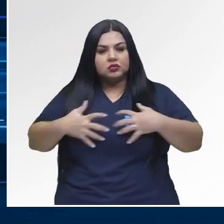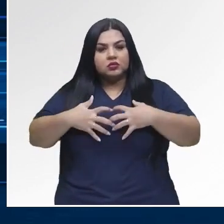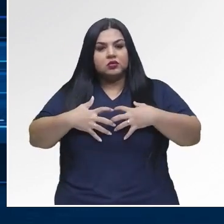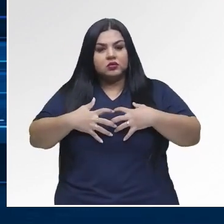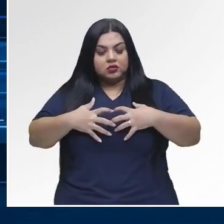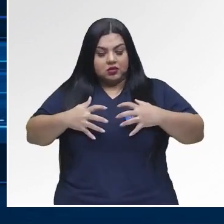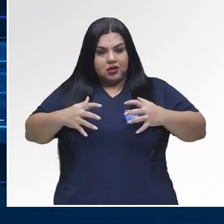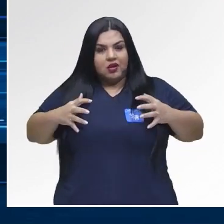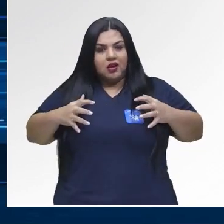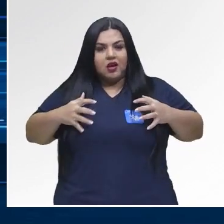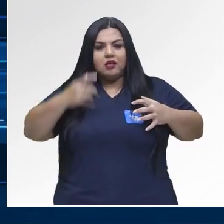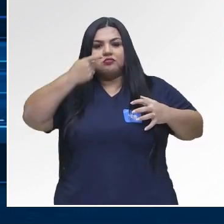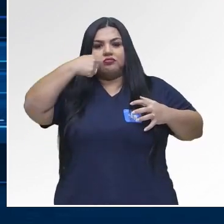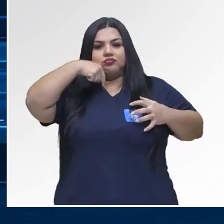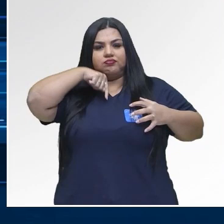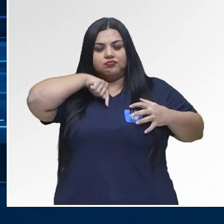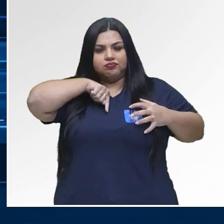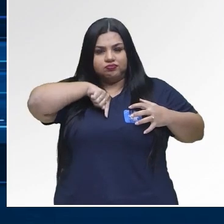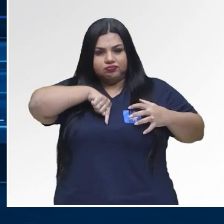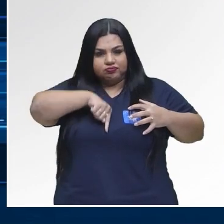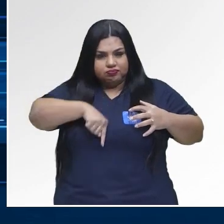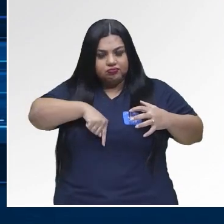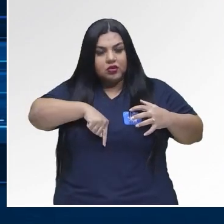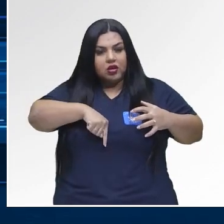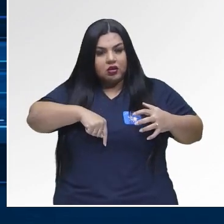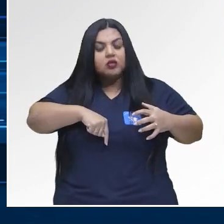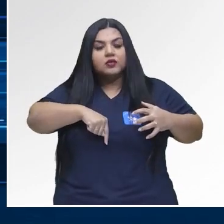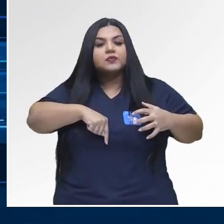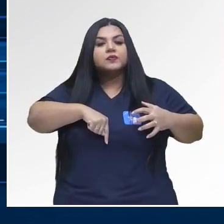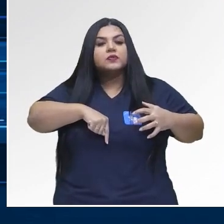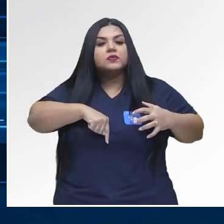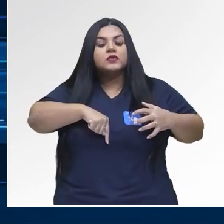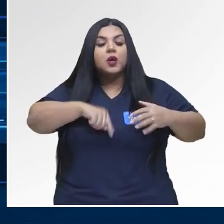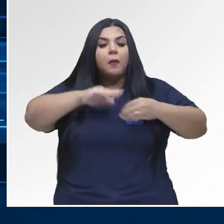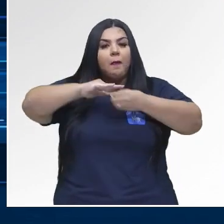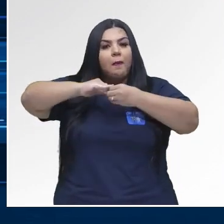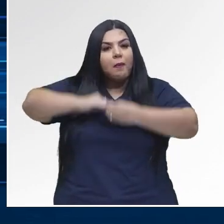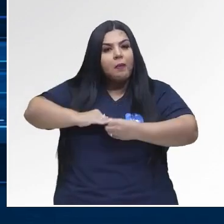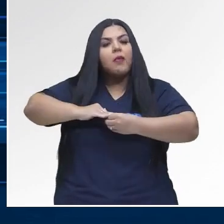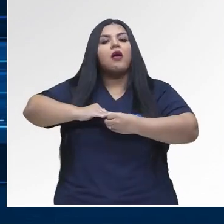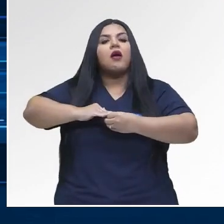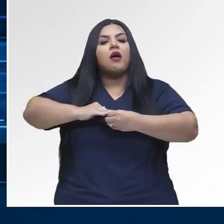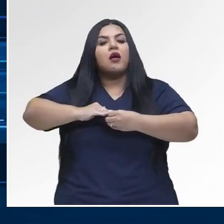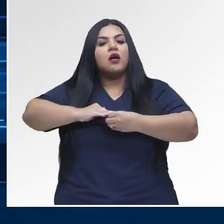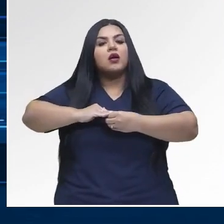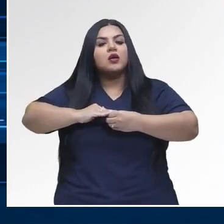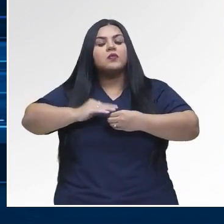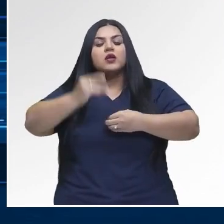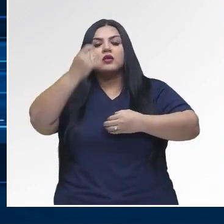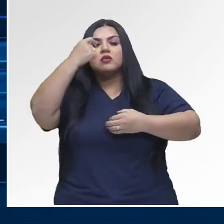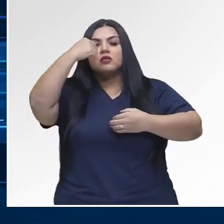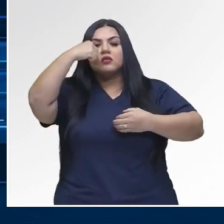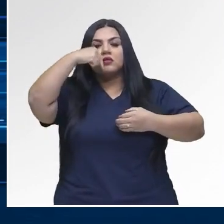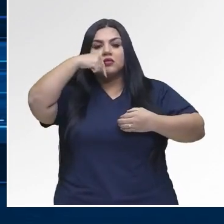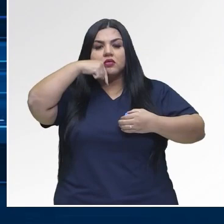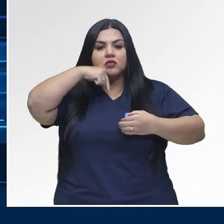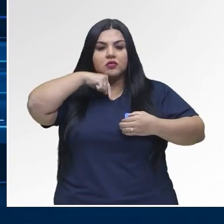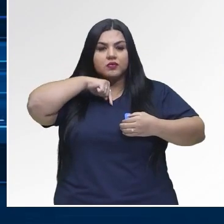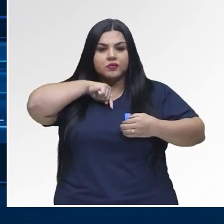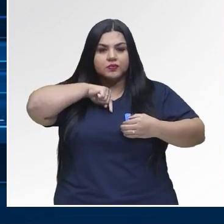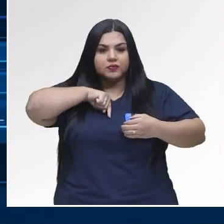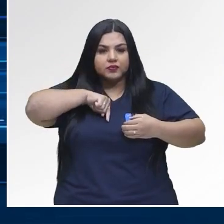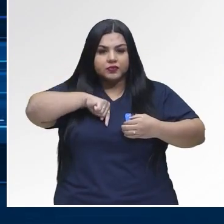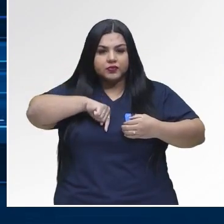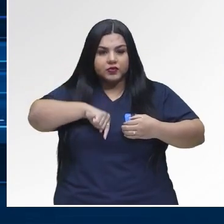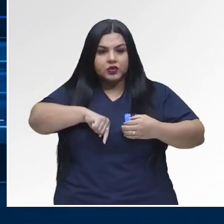intercostais também fazem a mesma coisa, deixando ali a pressão interna menor para que o ar entre, né, no nosso corpo.